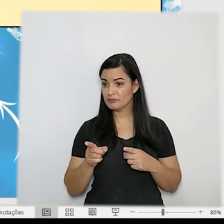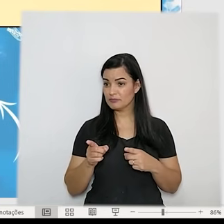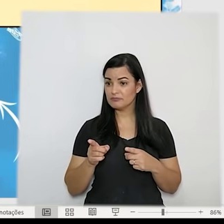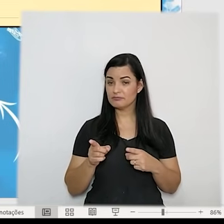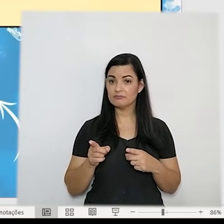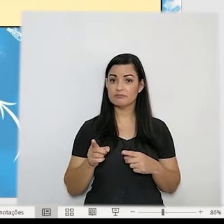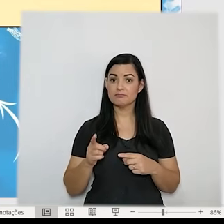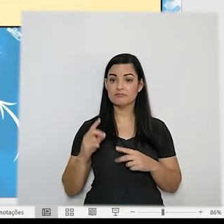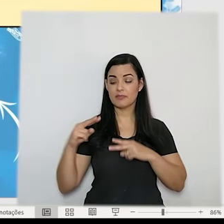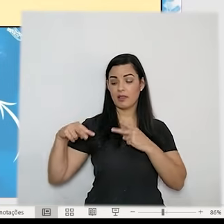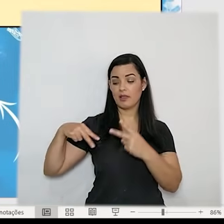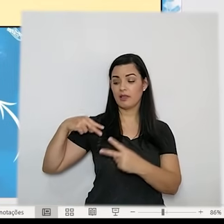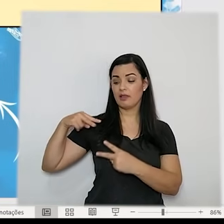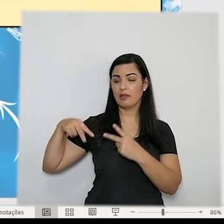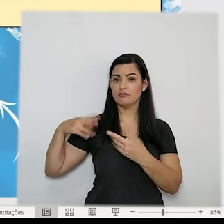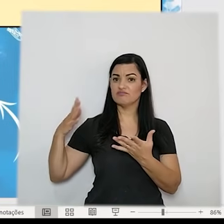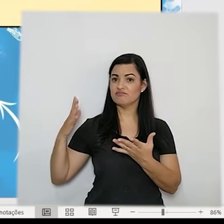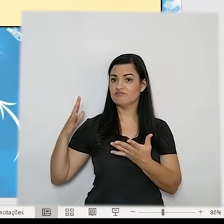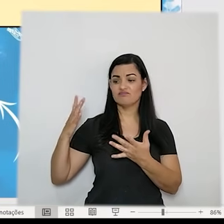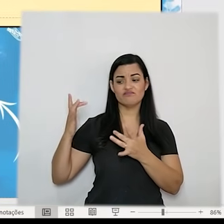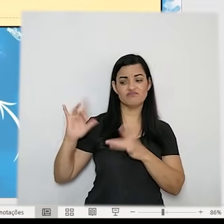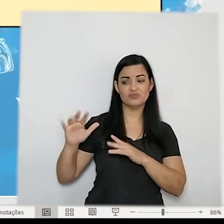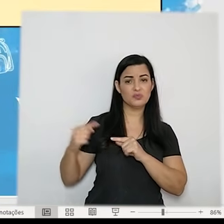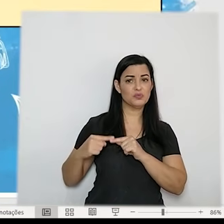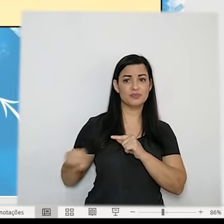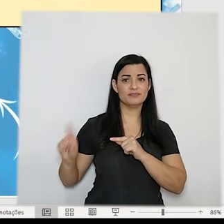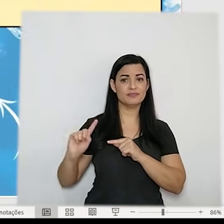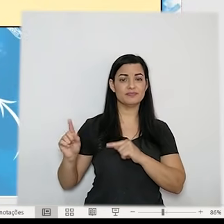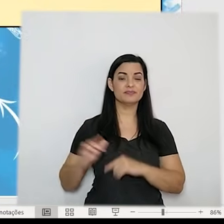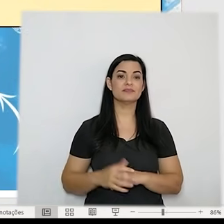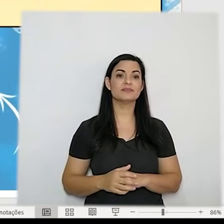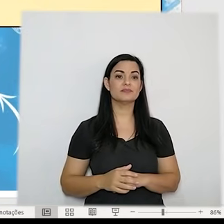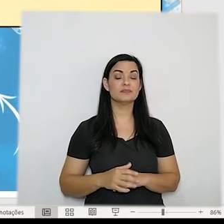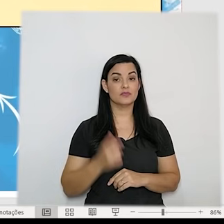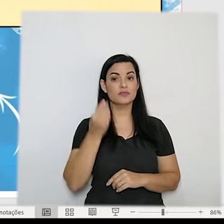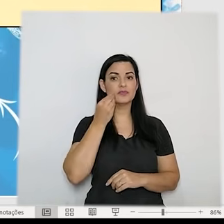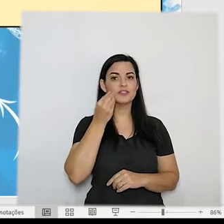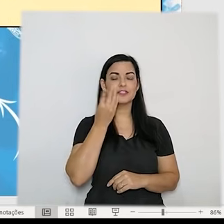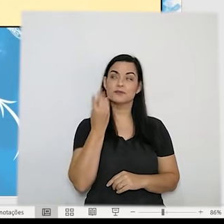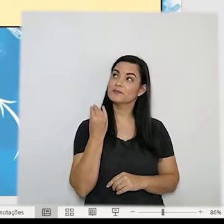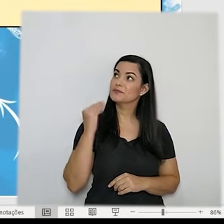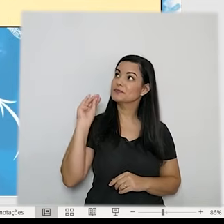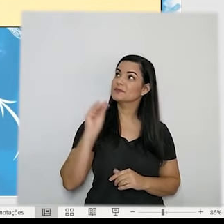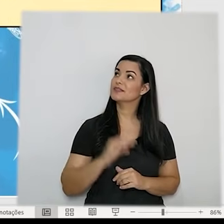Então, vamos tentar aqui colocar o... Opa!